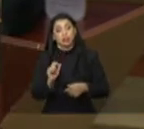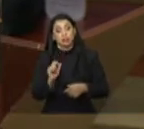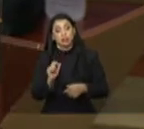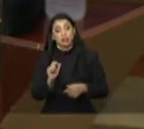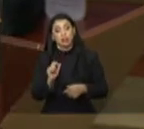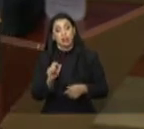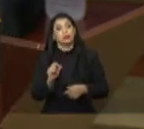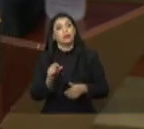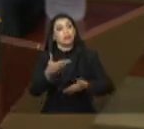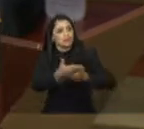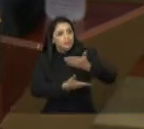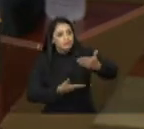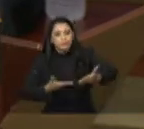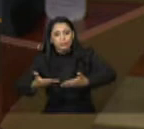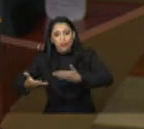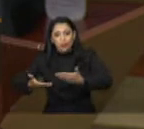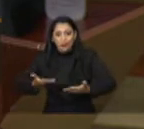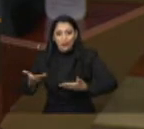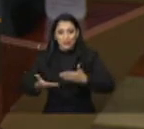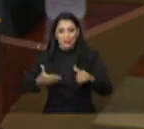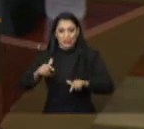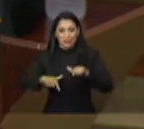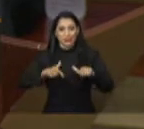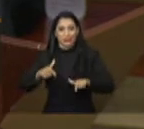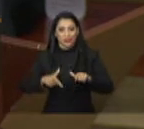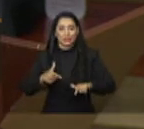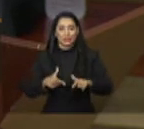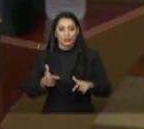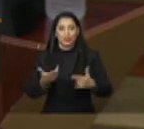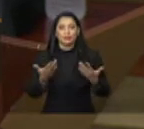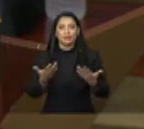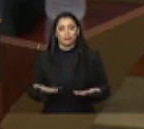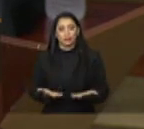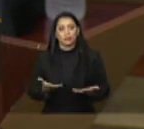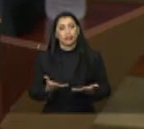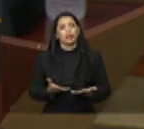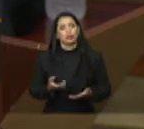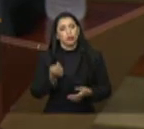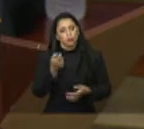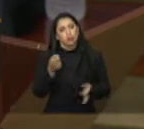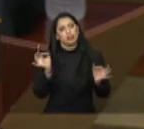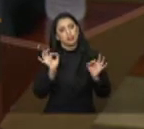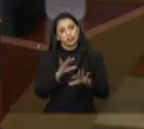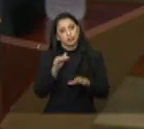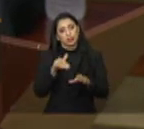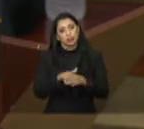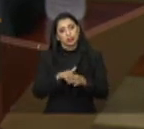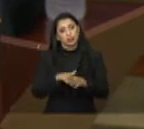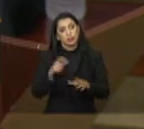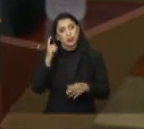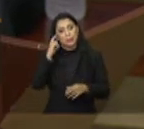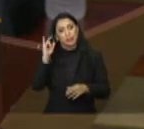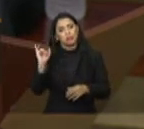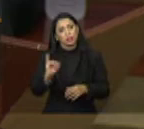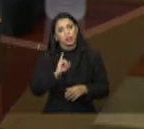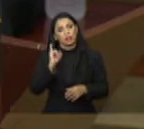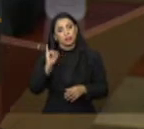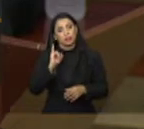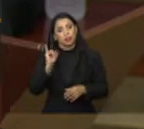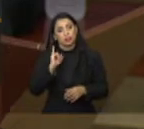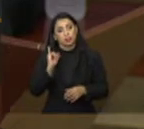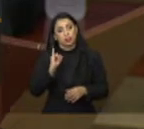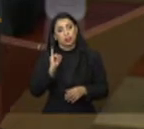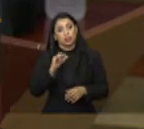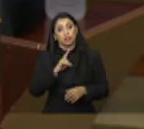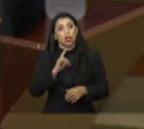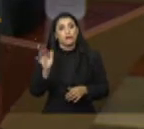cooperação nessa linha e aqui caminho para o final do voto reputo pertinente algumas considerações quanto ao federalismo